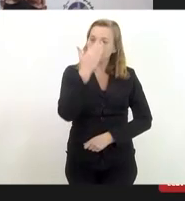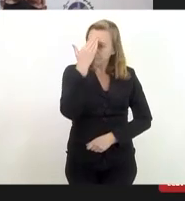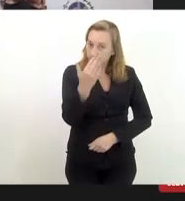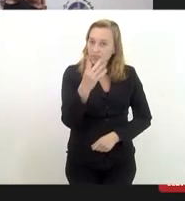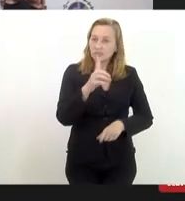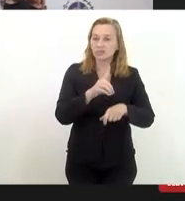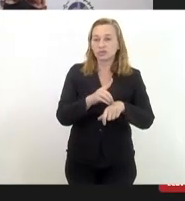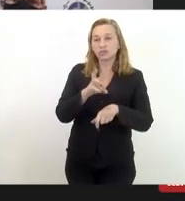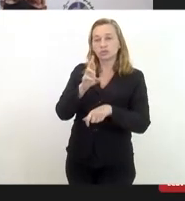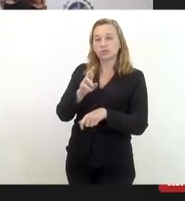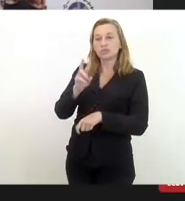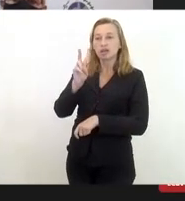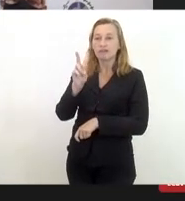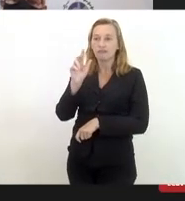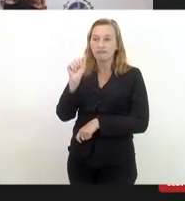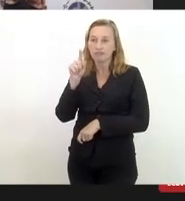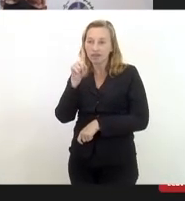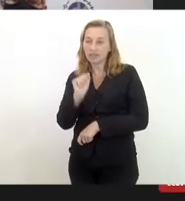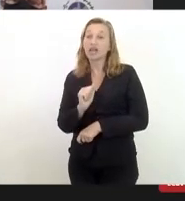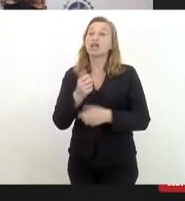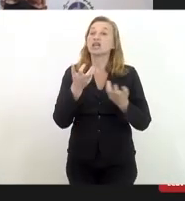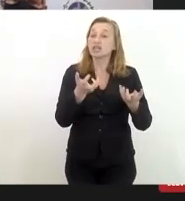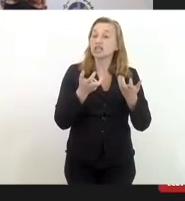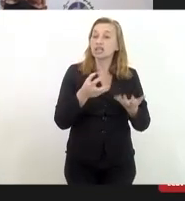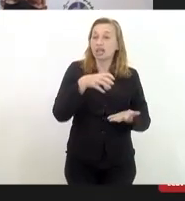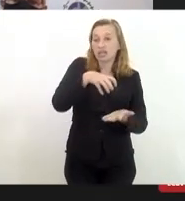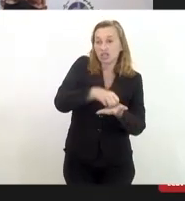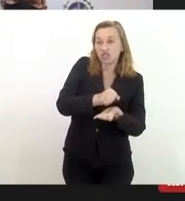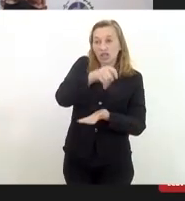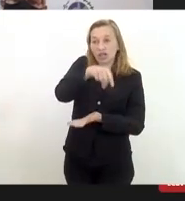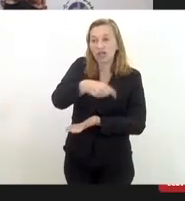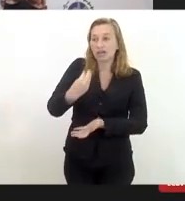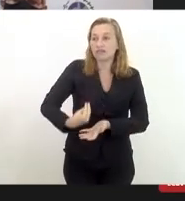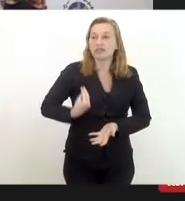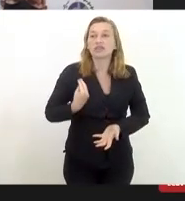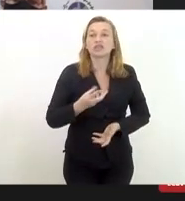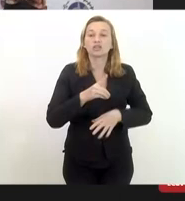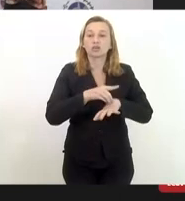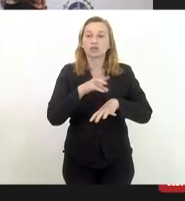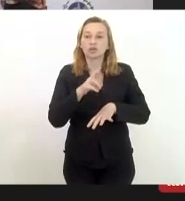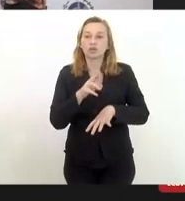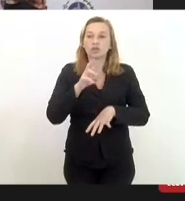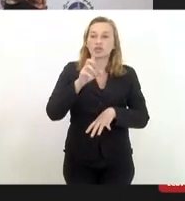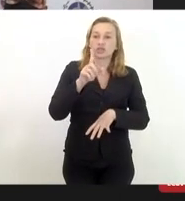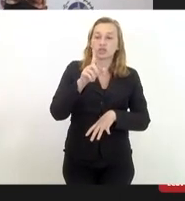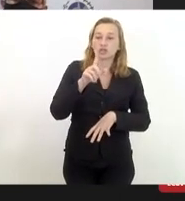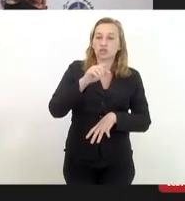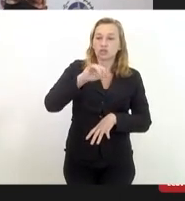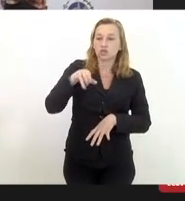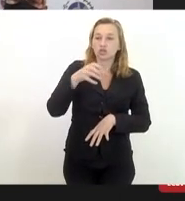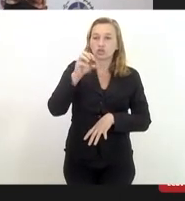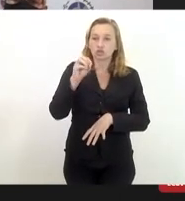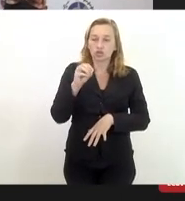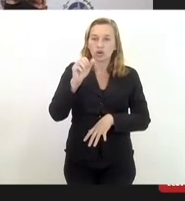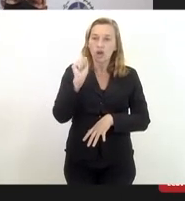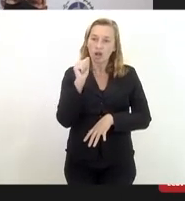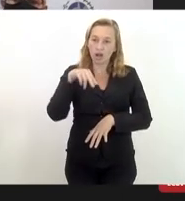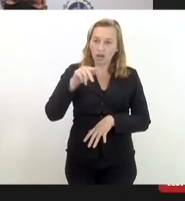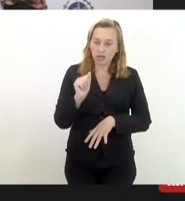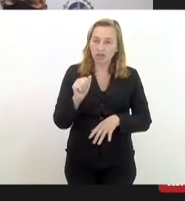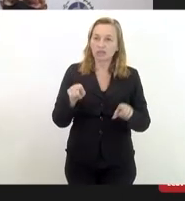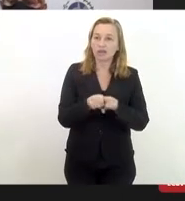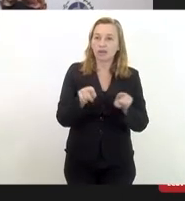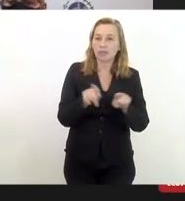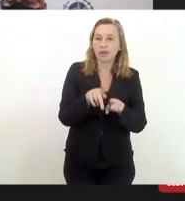doutora Wanda. Eu queria, então, registrar aqui a presença da doutora Joana Tizen e do doutor Pedro Archer, que